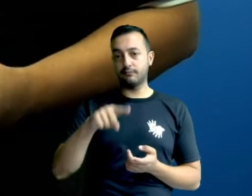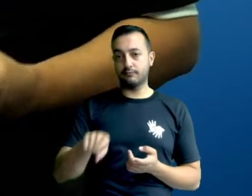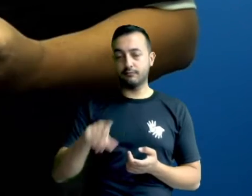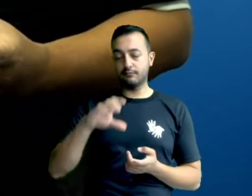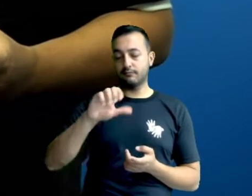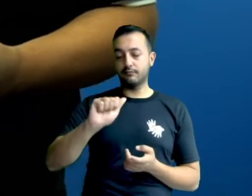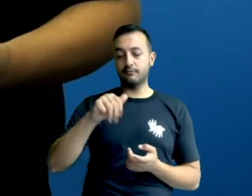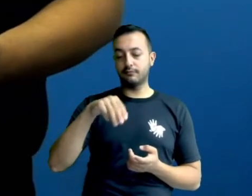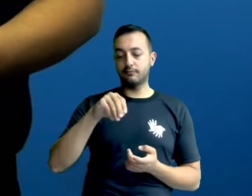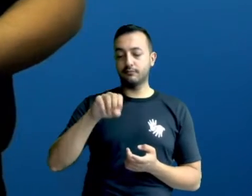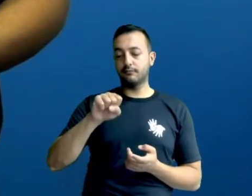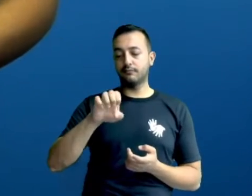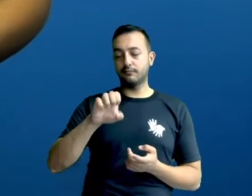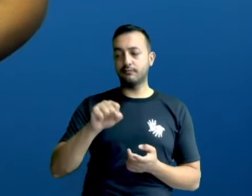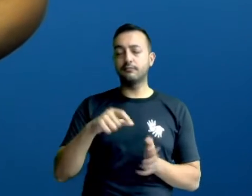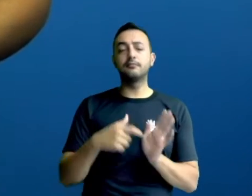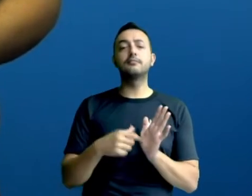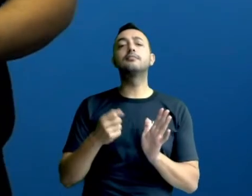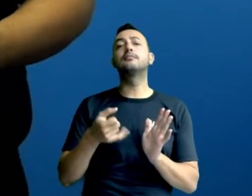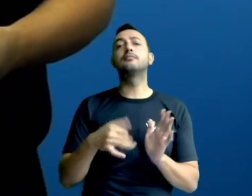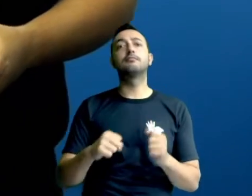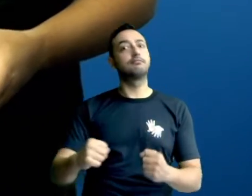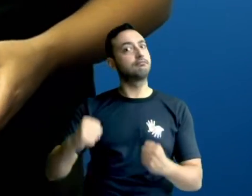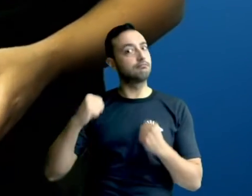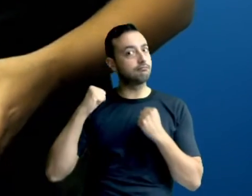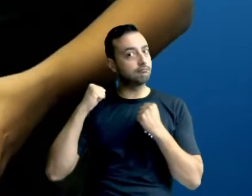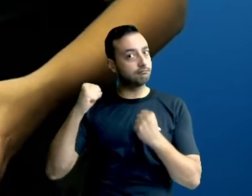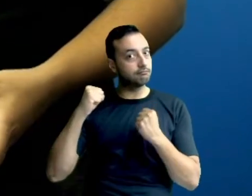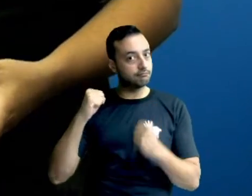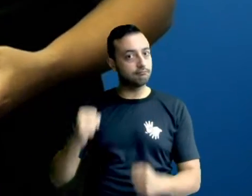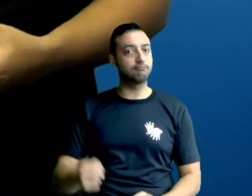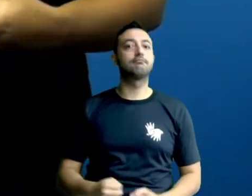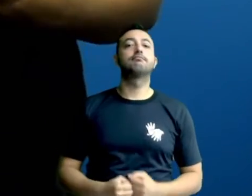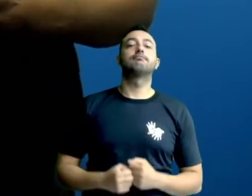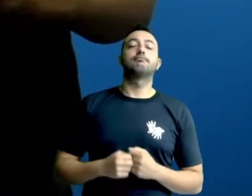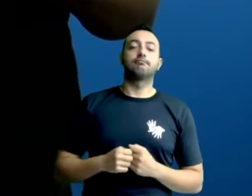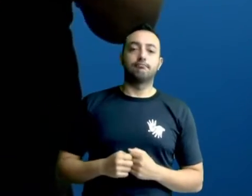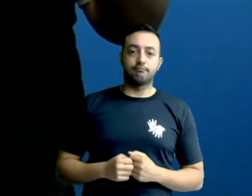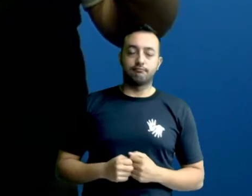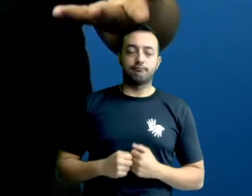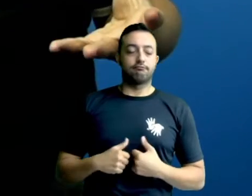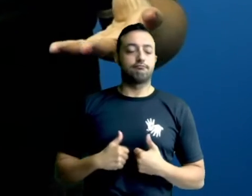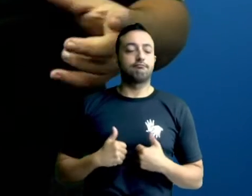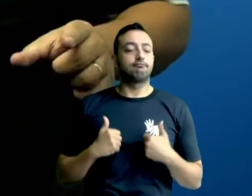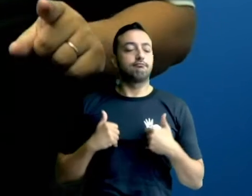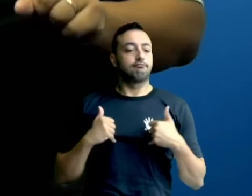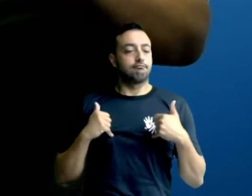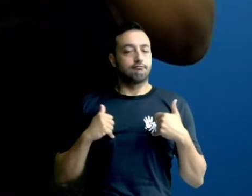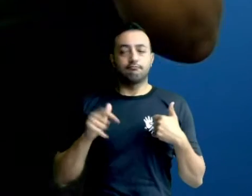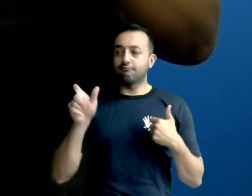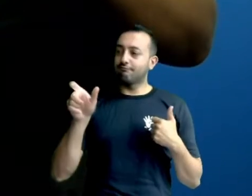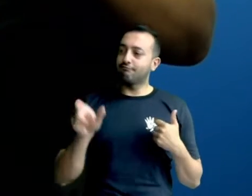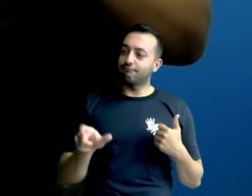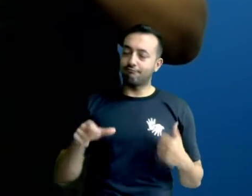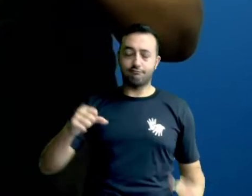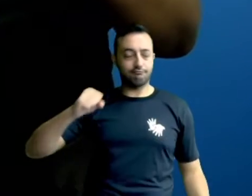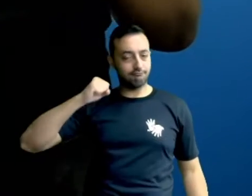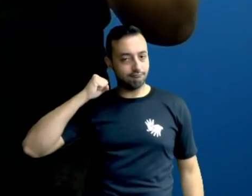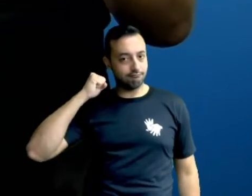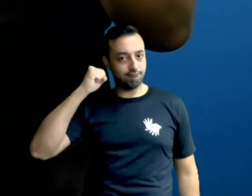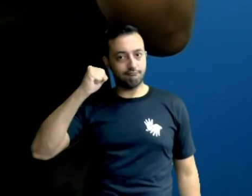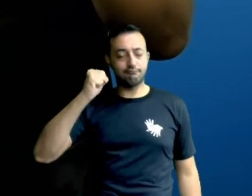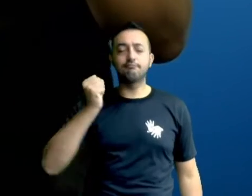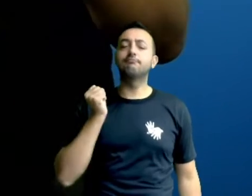do heroísmo, Ou seja, aqui demonstra o orgulho do herói. Se isso